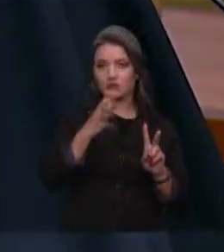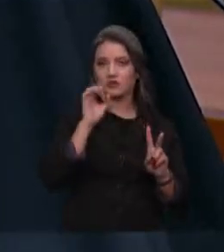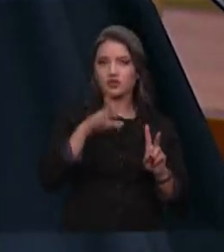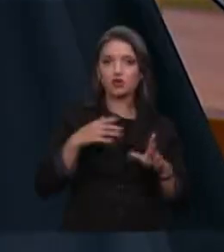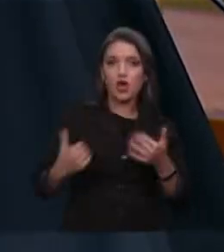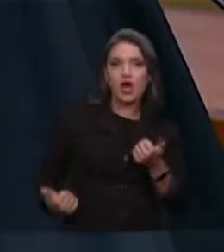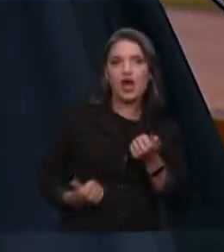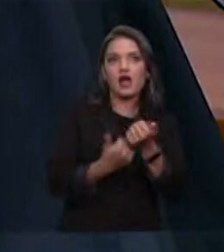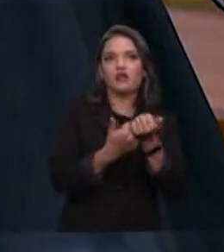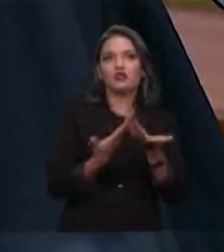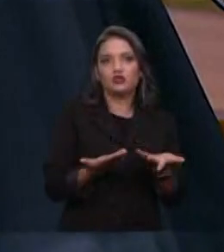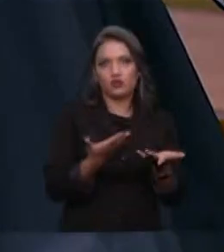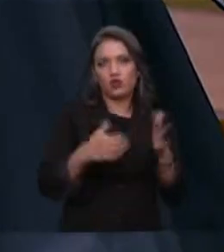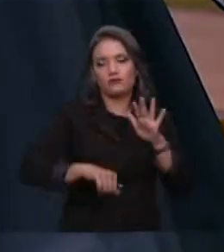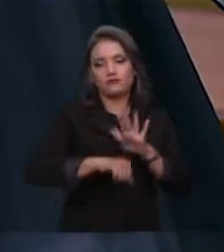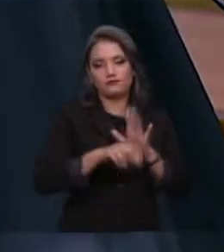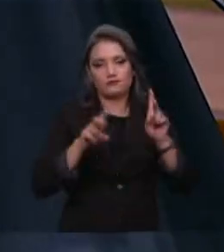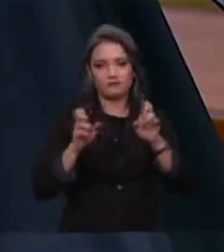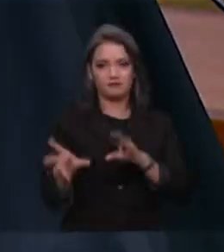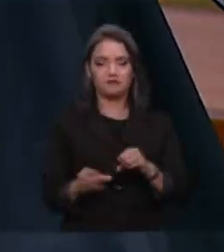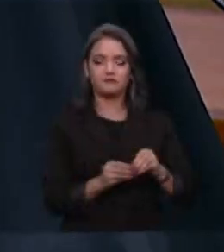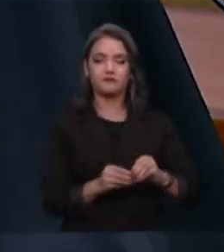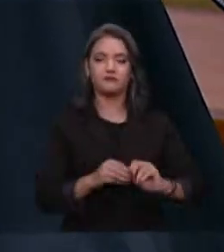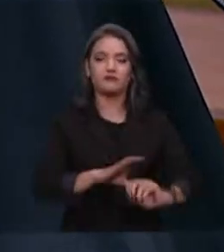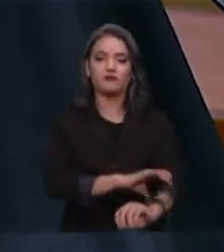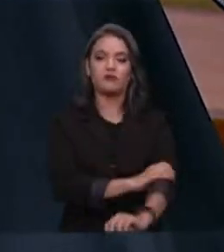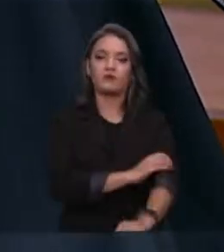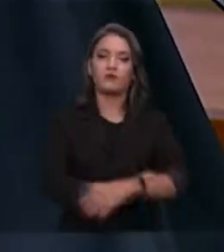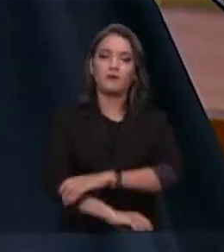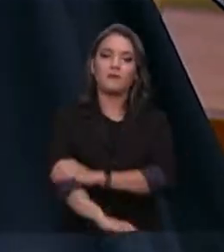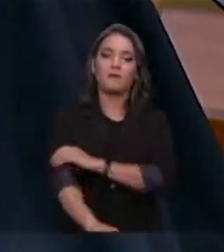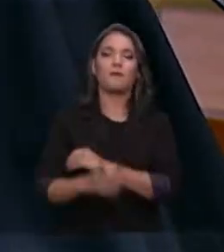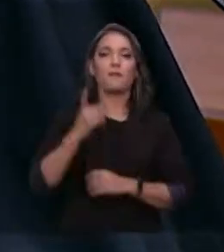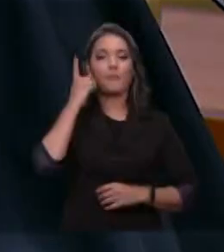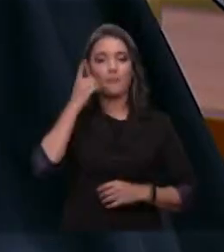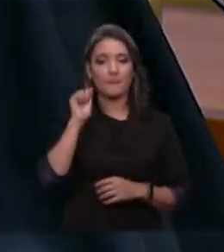empreitada delituosa. Fecho aspas. A absolvição do deputado